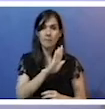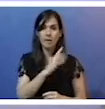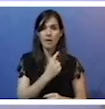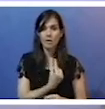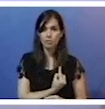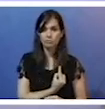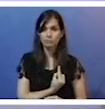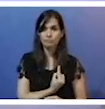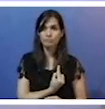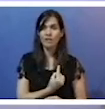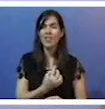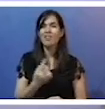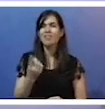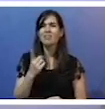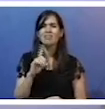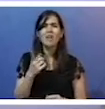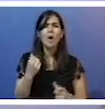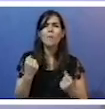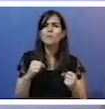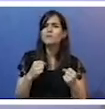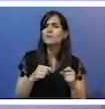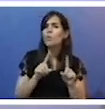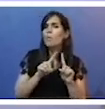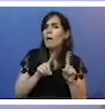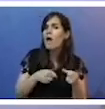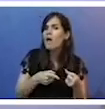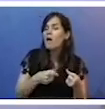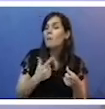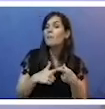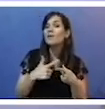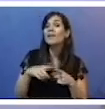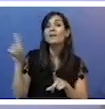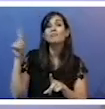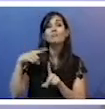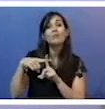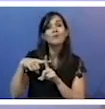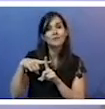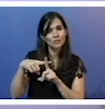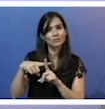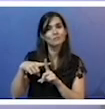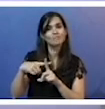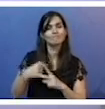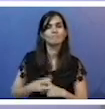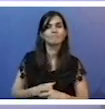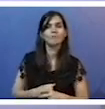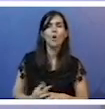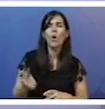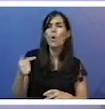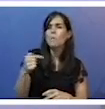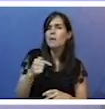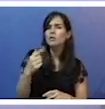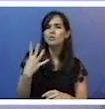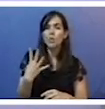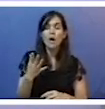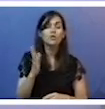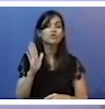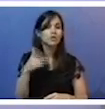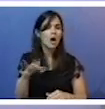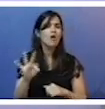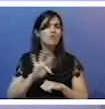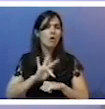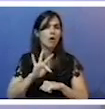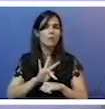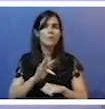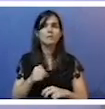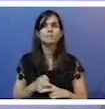Não precisei colocar um entre parênteses porque ele é positivo Esse -4 é da Fórmula no